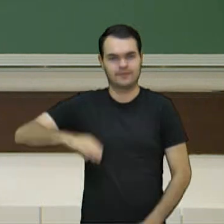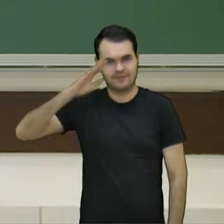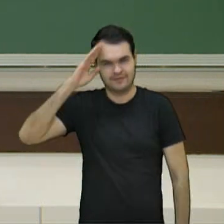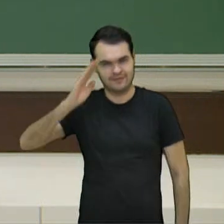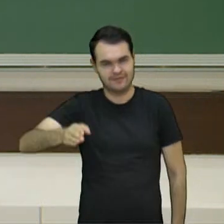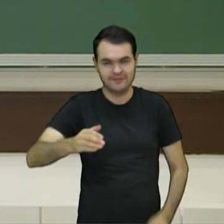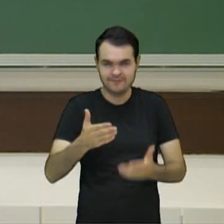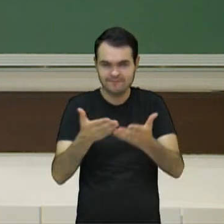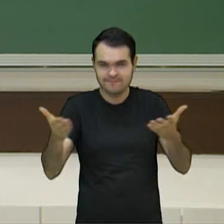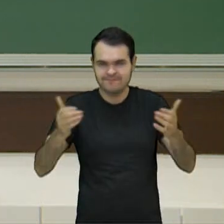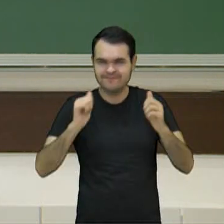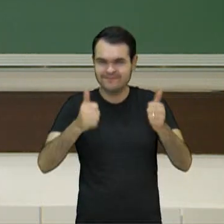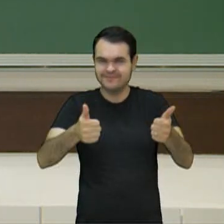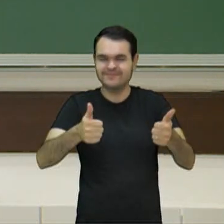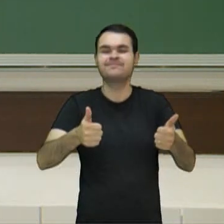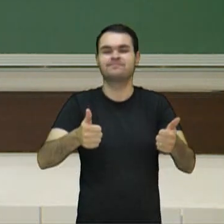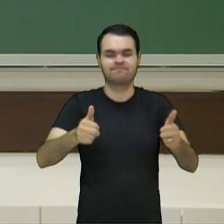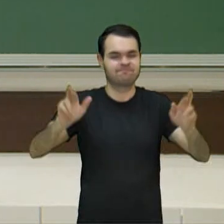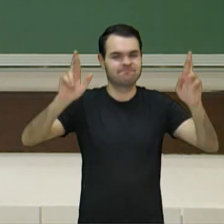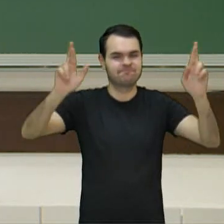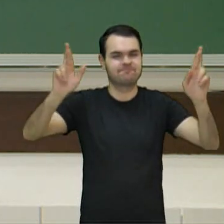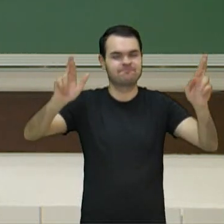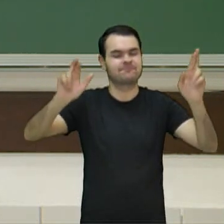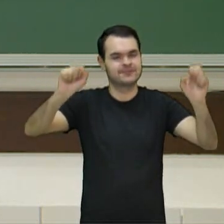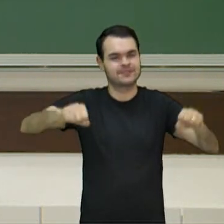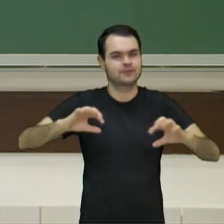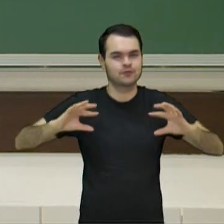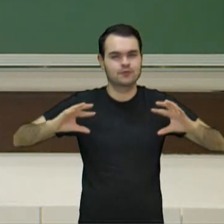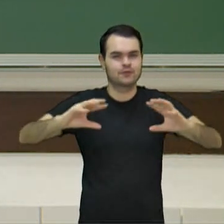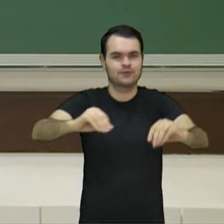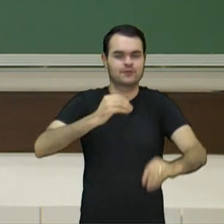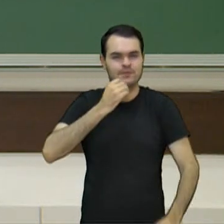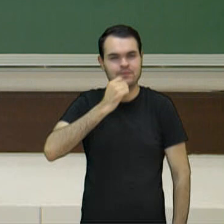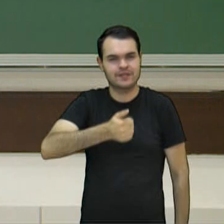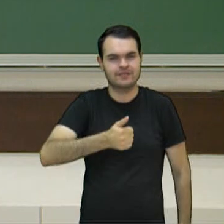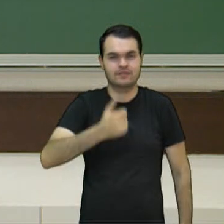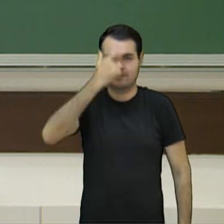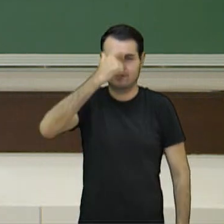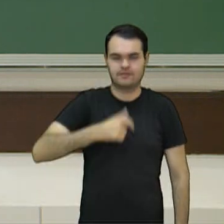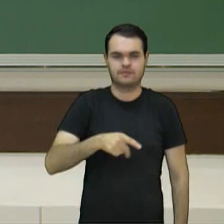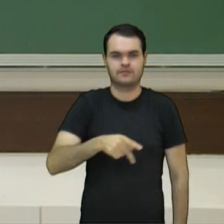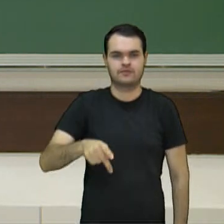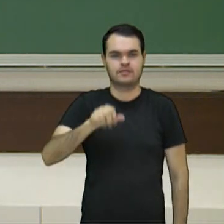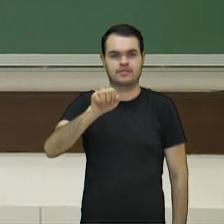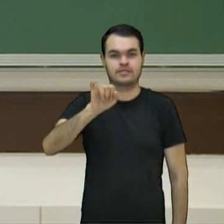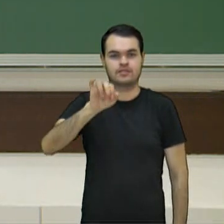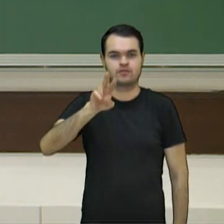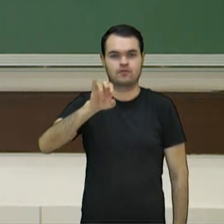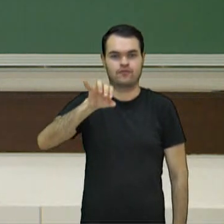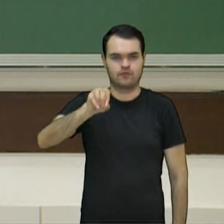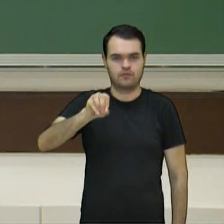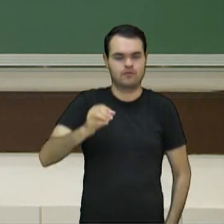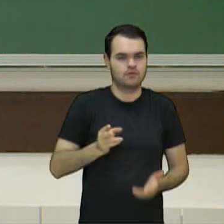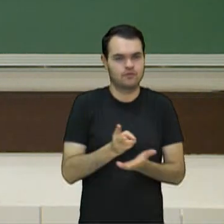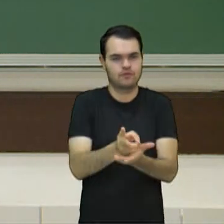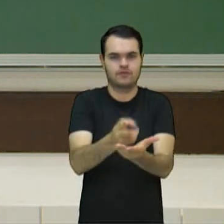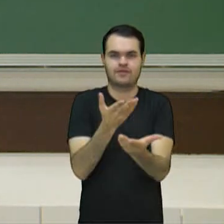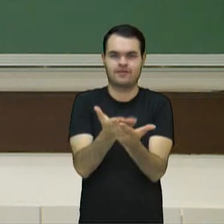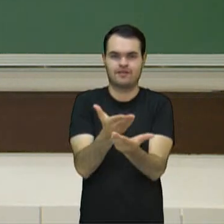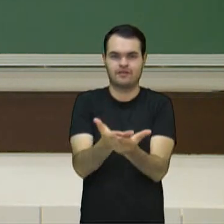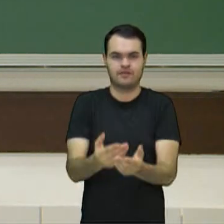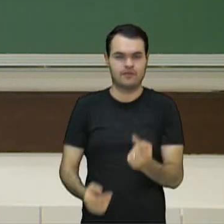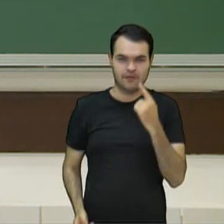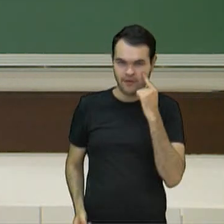Hi everyone! Como é que estão vocês? Espero que todos estão bem. Eu sou o professor Silvio e vamos continuar a nossa aula. Então olhem